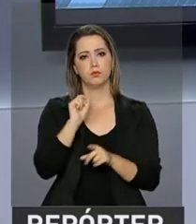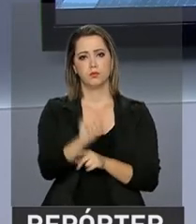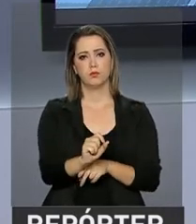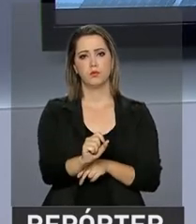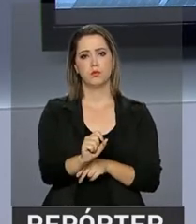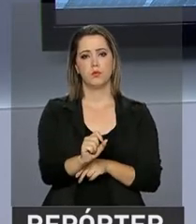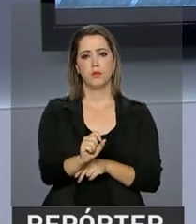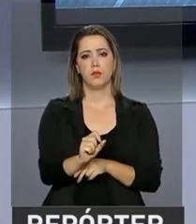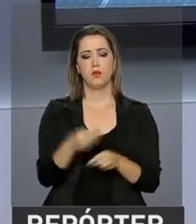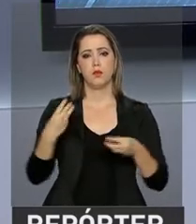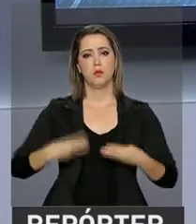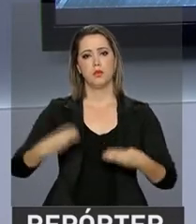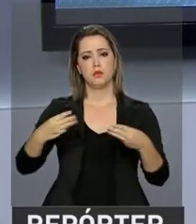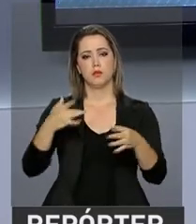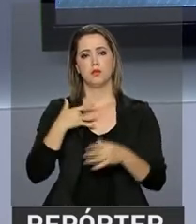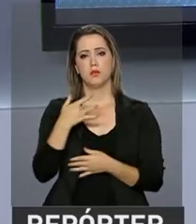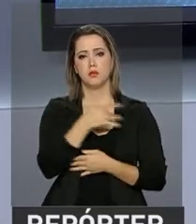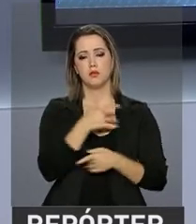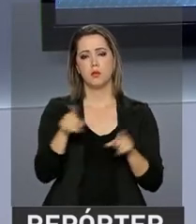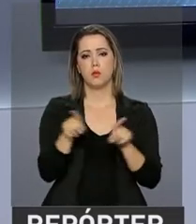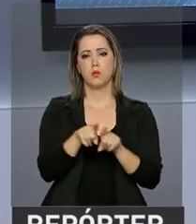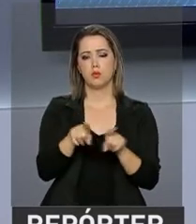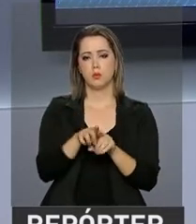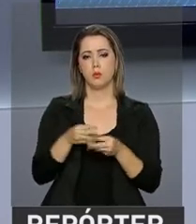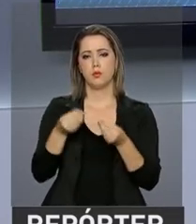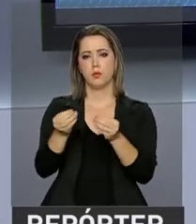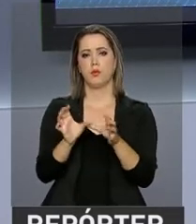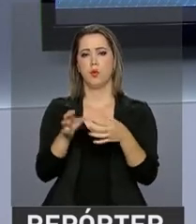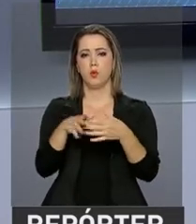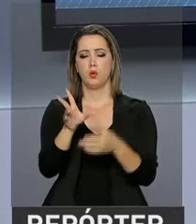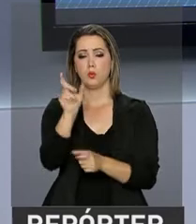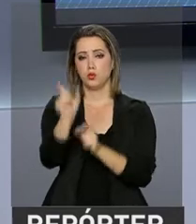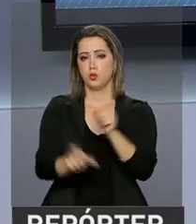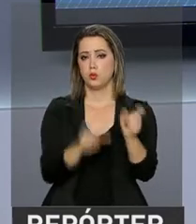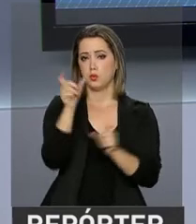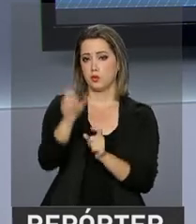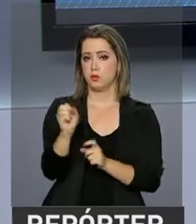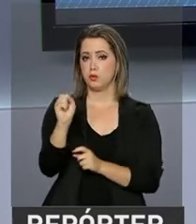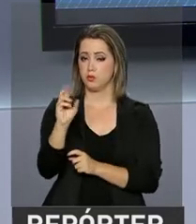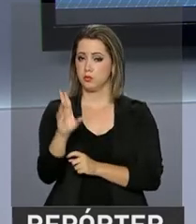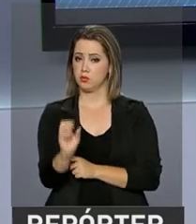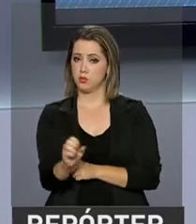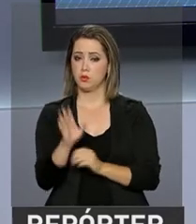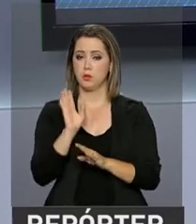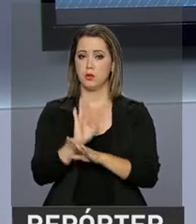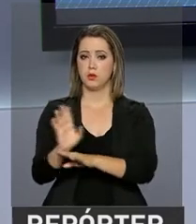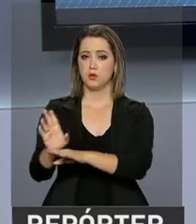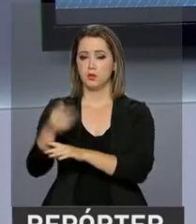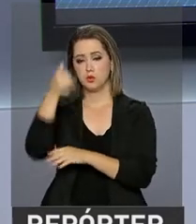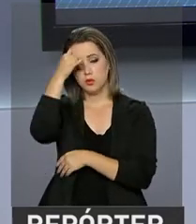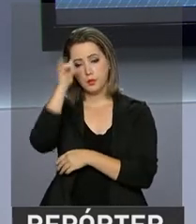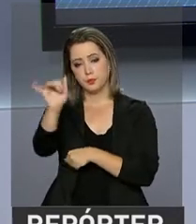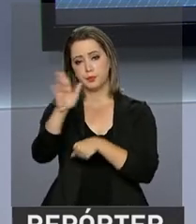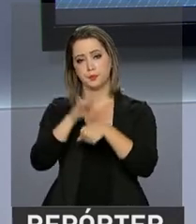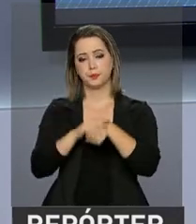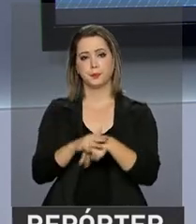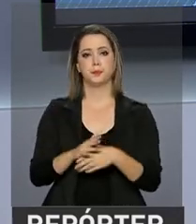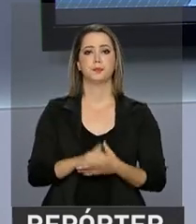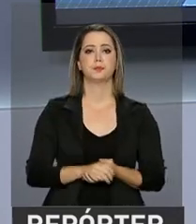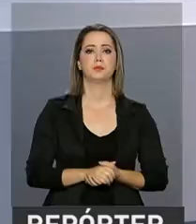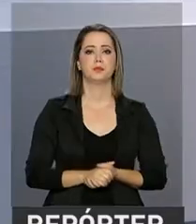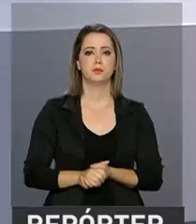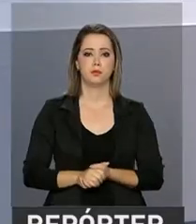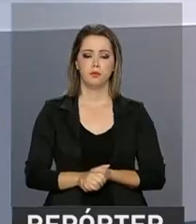remédios, o Ministério da Saúde vai enviar representantes da Força Nacional do SUS para ajudar na prevenção de